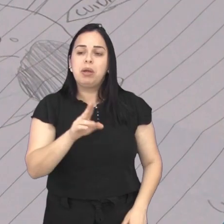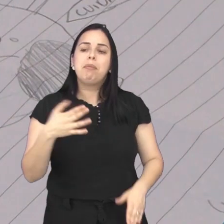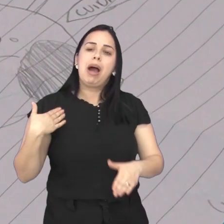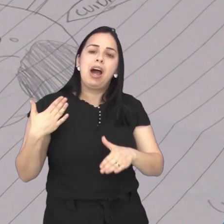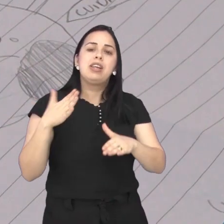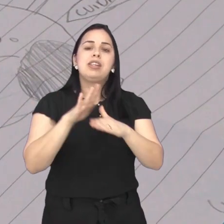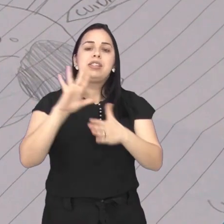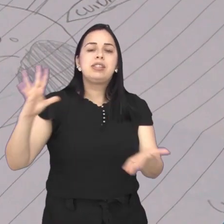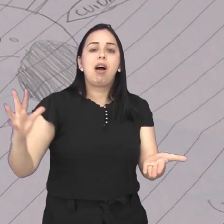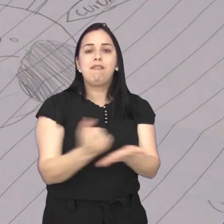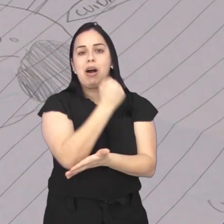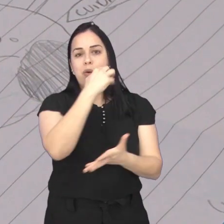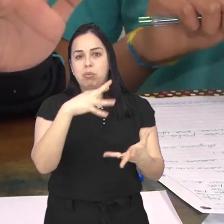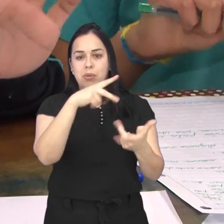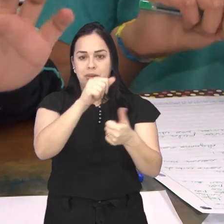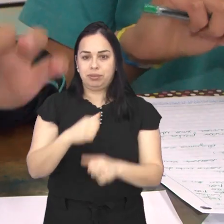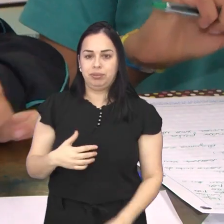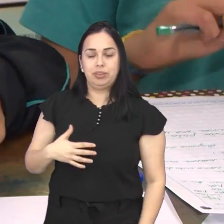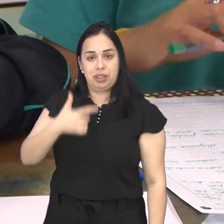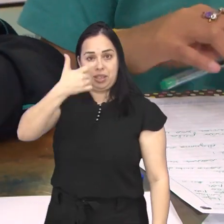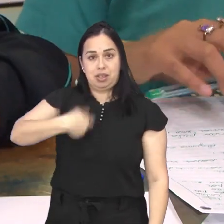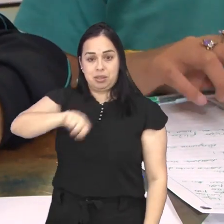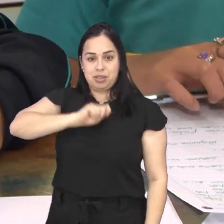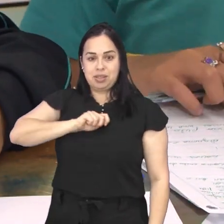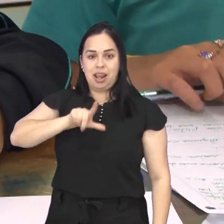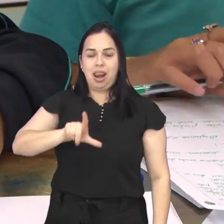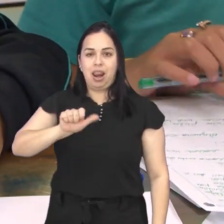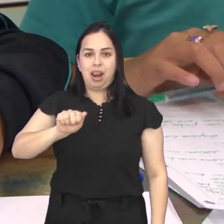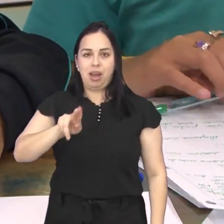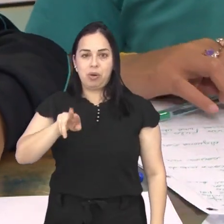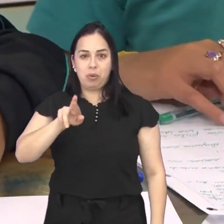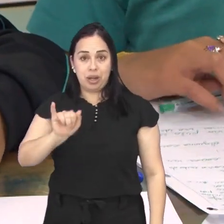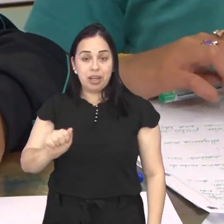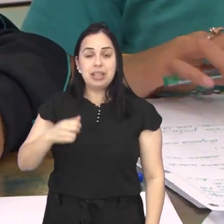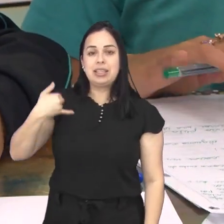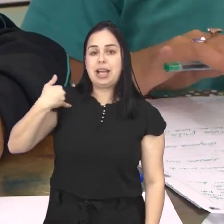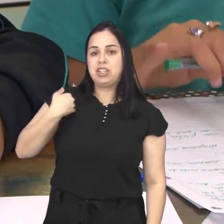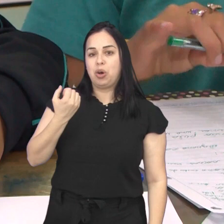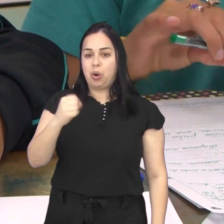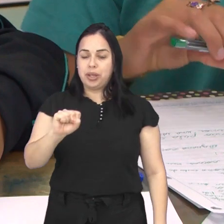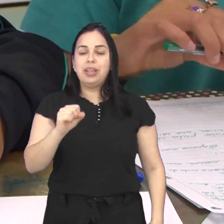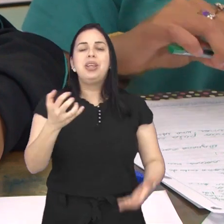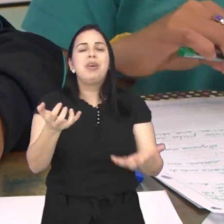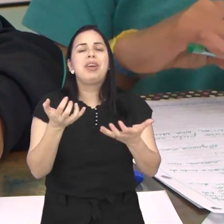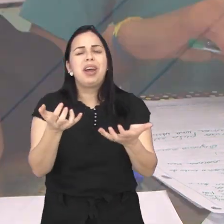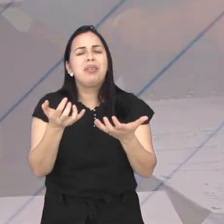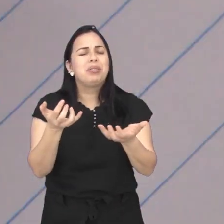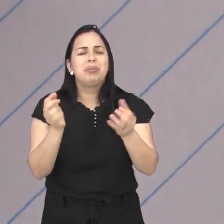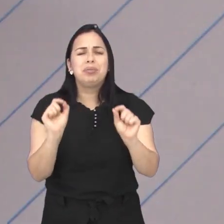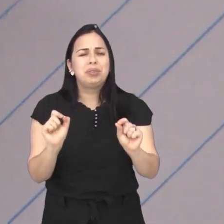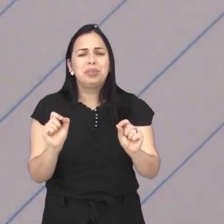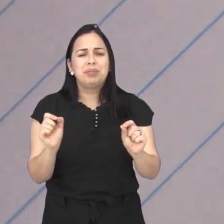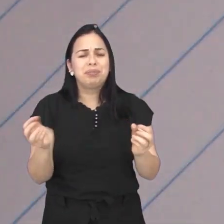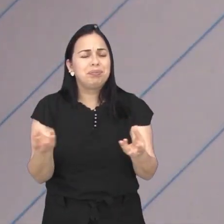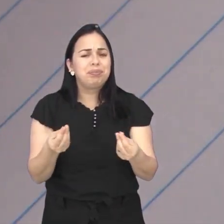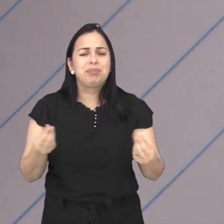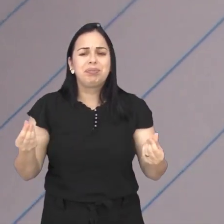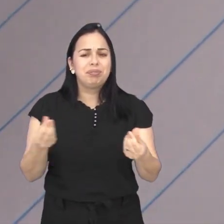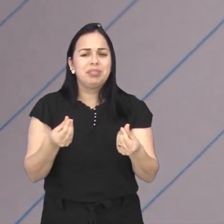a missão de salvar o mundo. Senhor ONU, eu sou a Laura Maia Silva, tenho 8 anos e eu